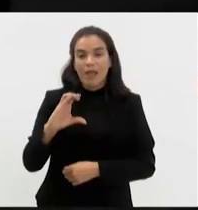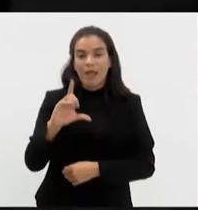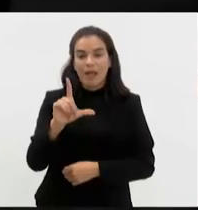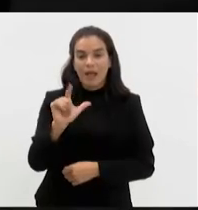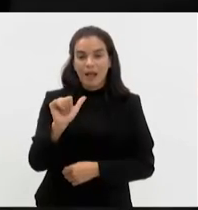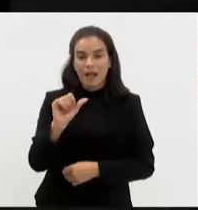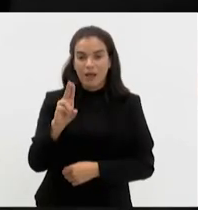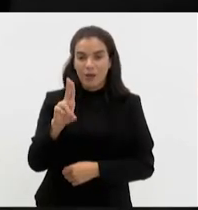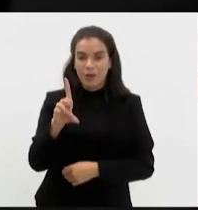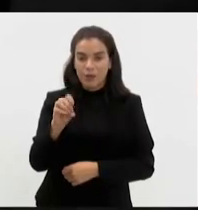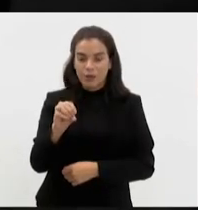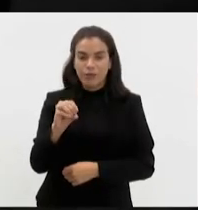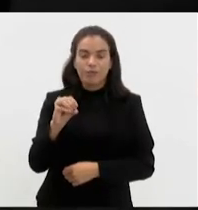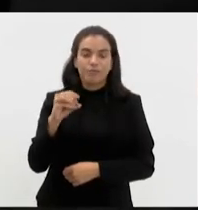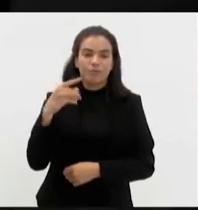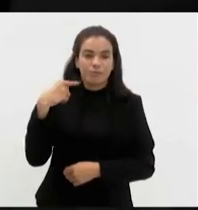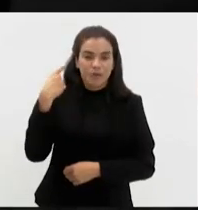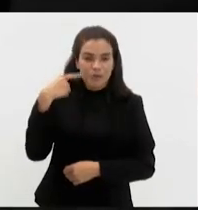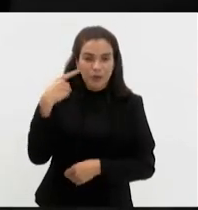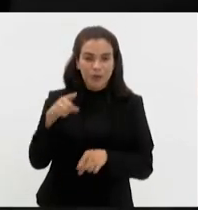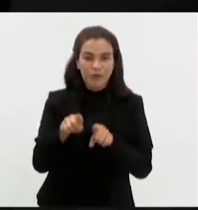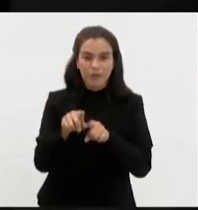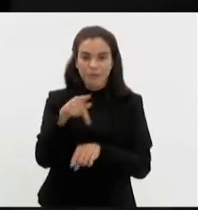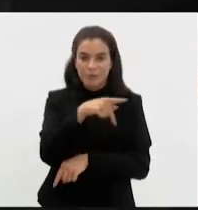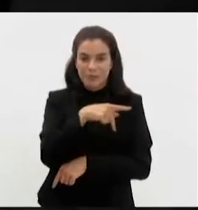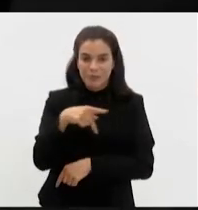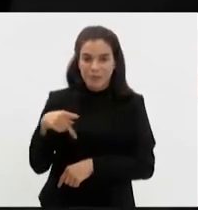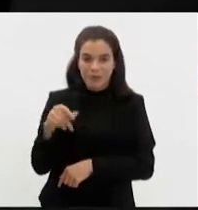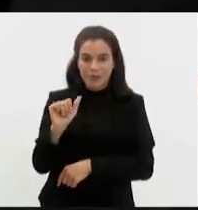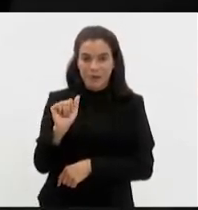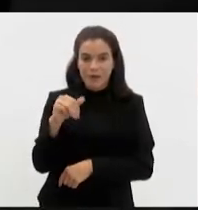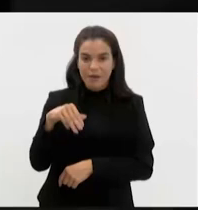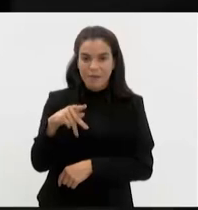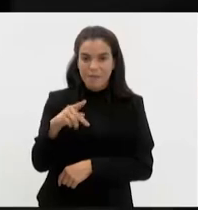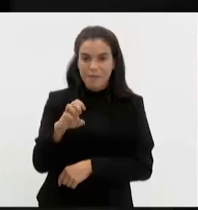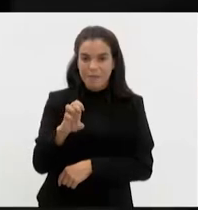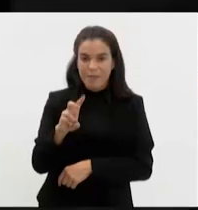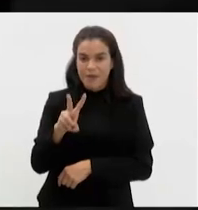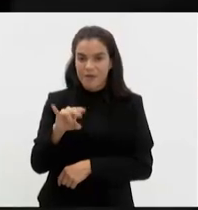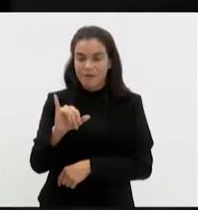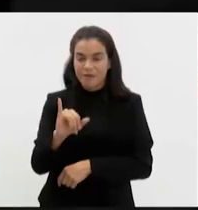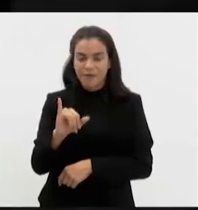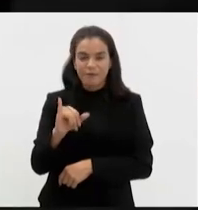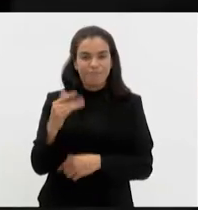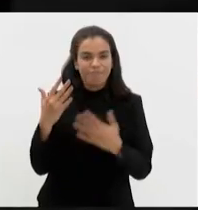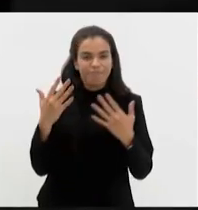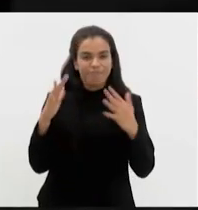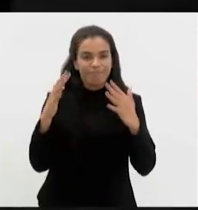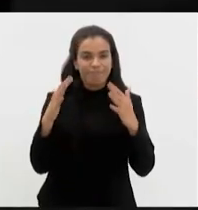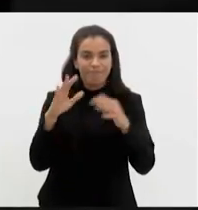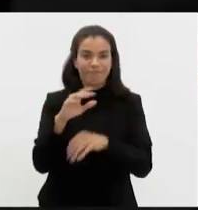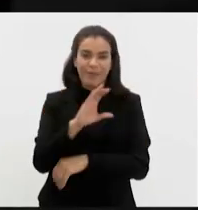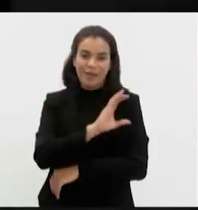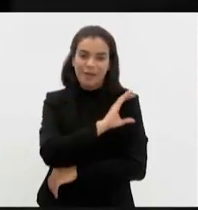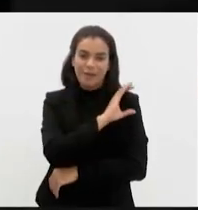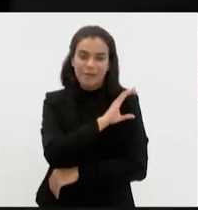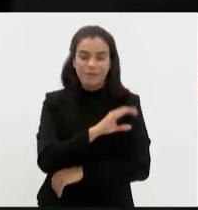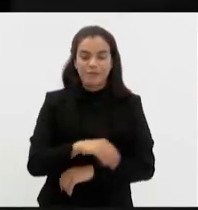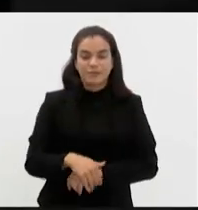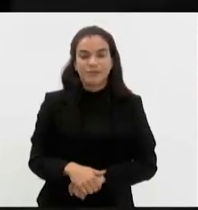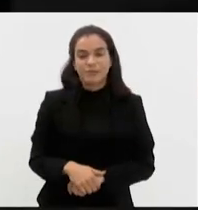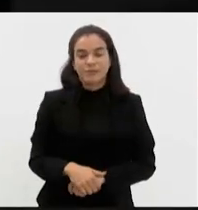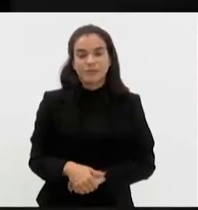Viana presidente da amper também meu professor e conterrâneo viva Campos né drud viva